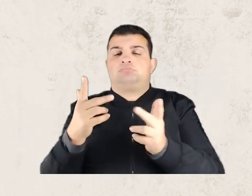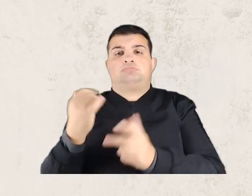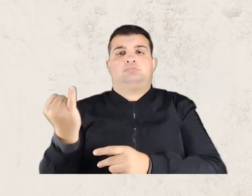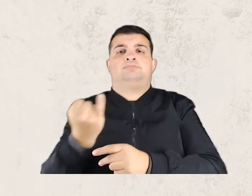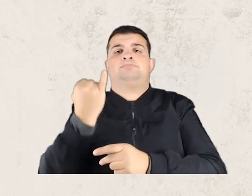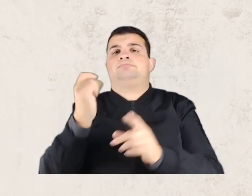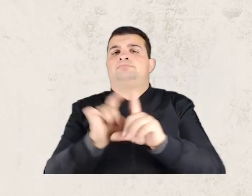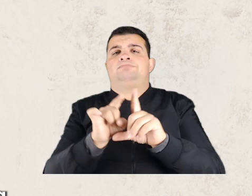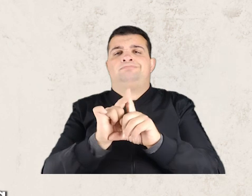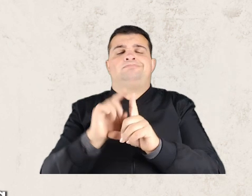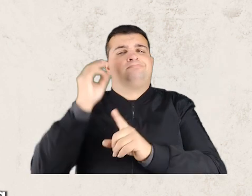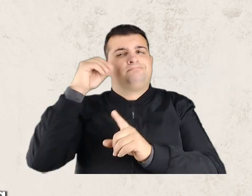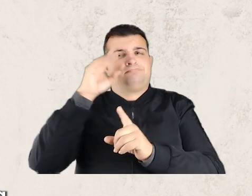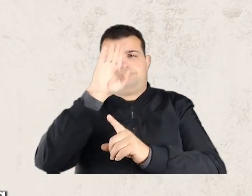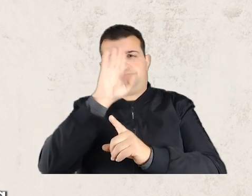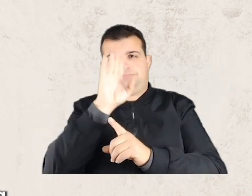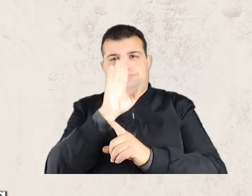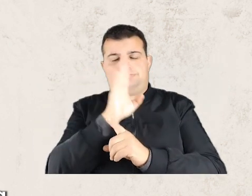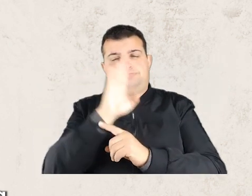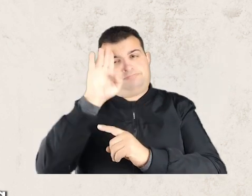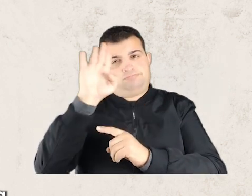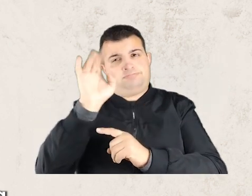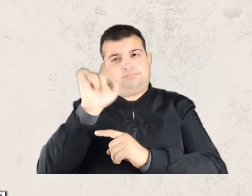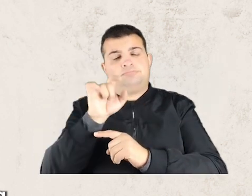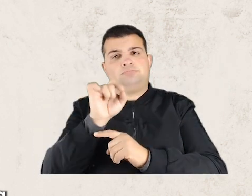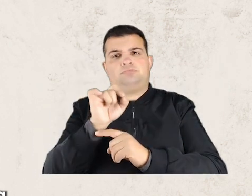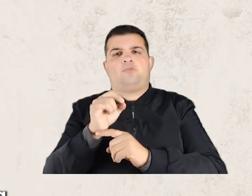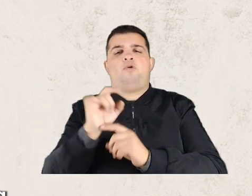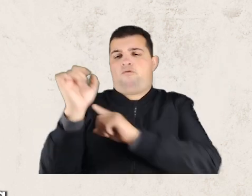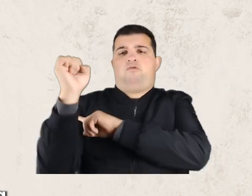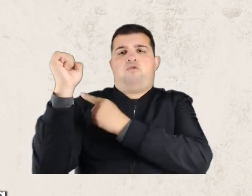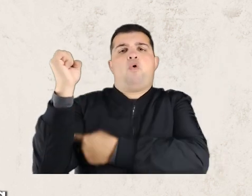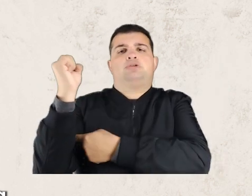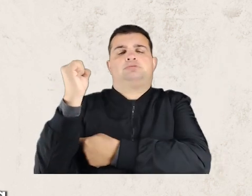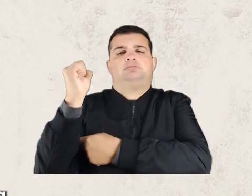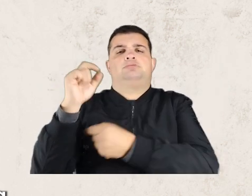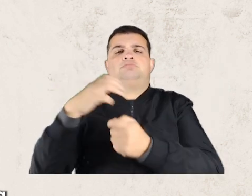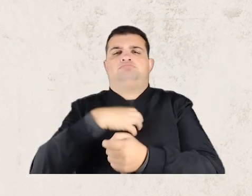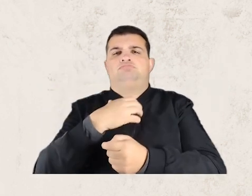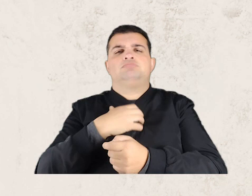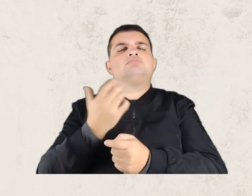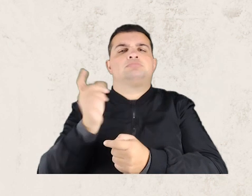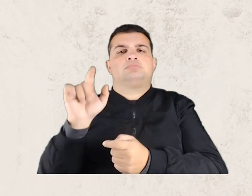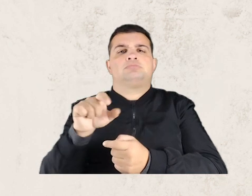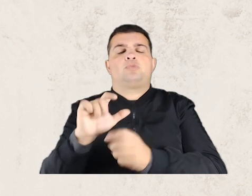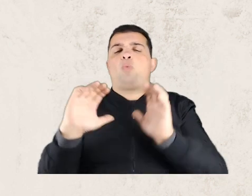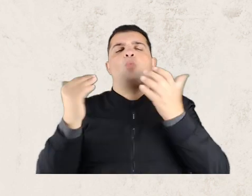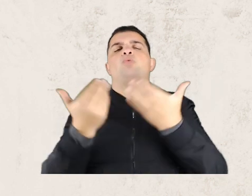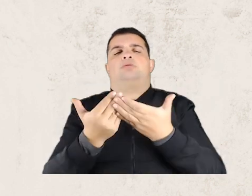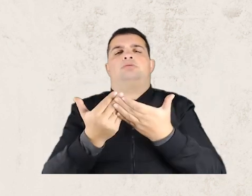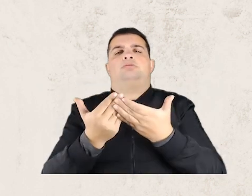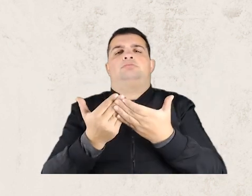um projeto de sociedade. E essa forma nova de compreender as pessoas, essa forma social e política, trouxe